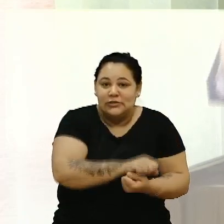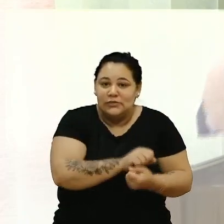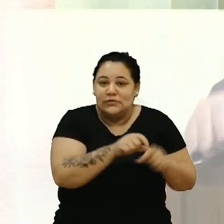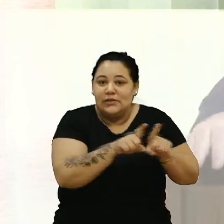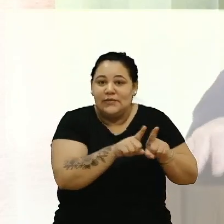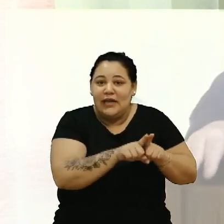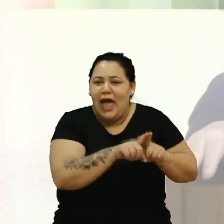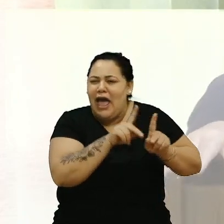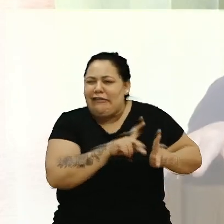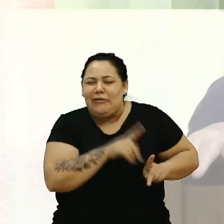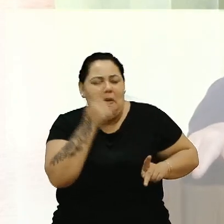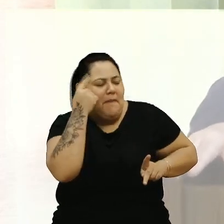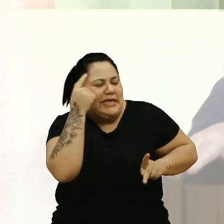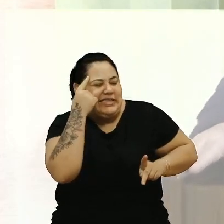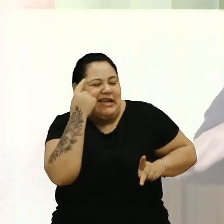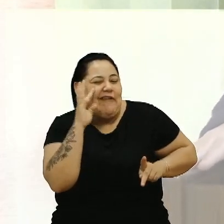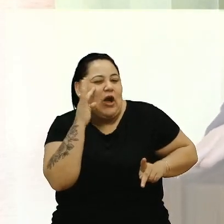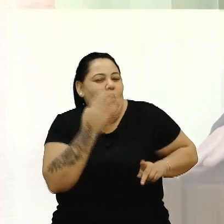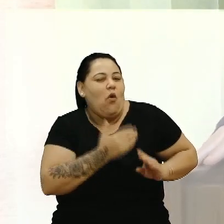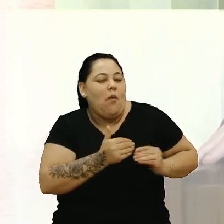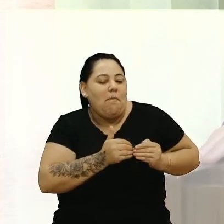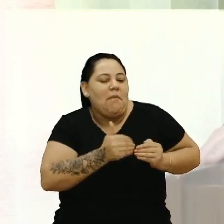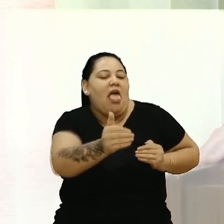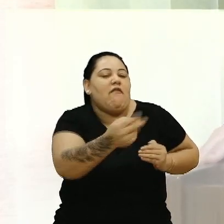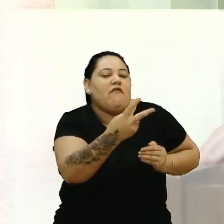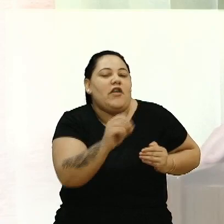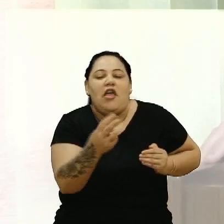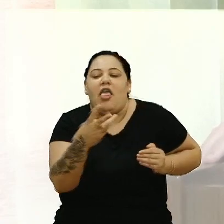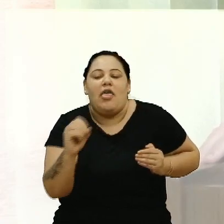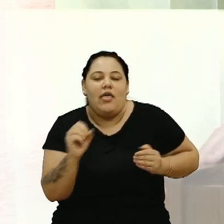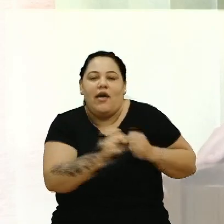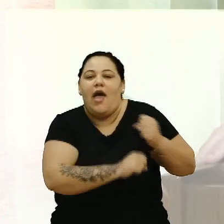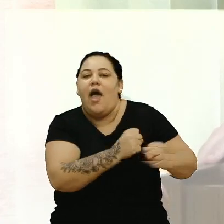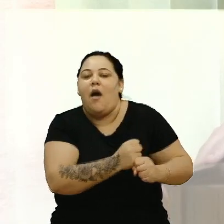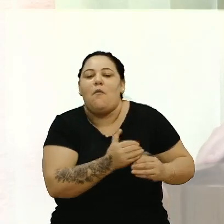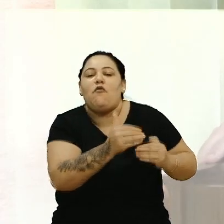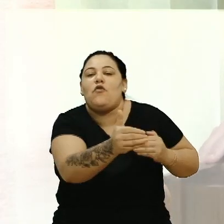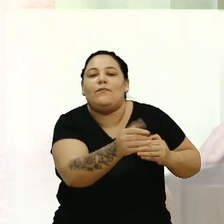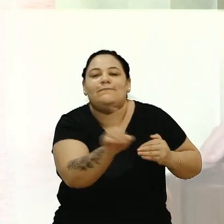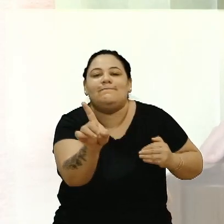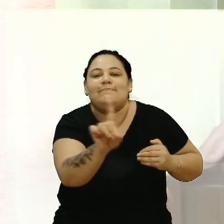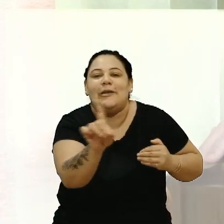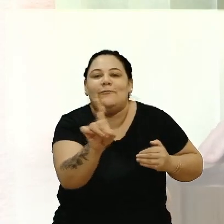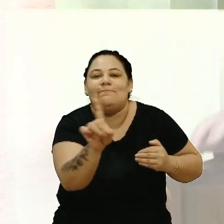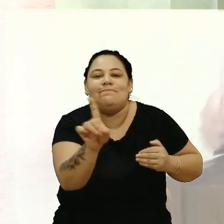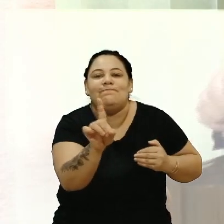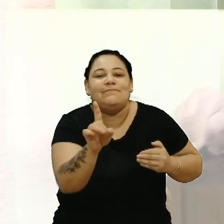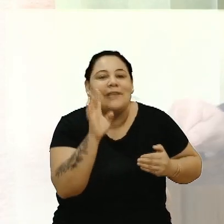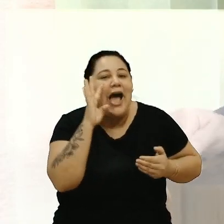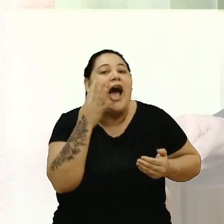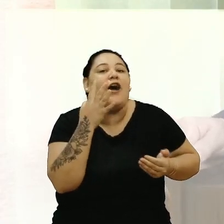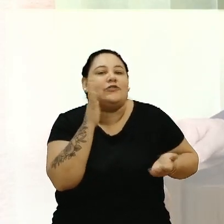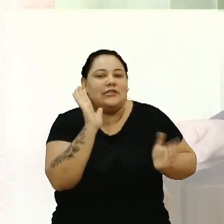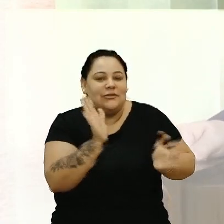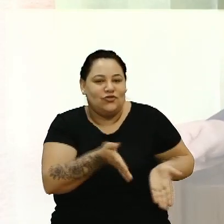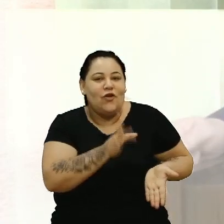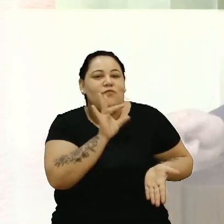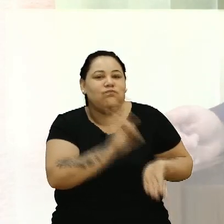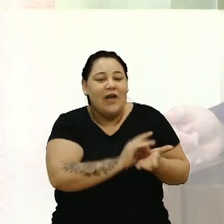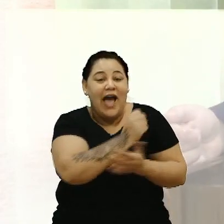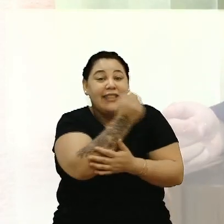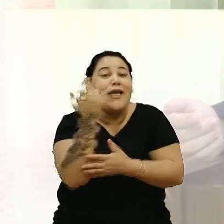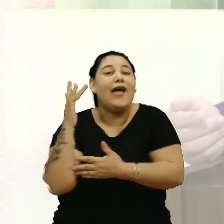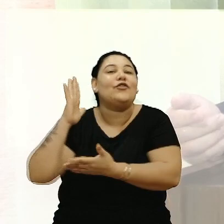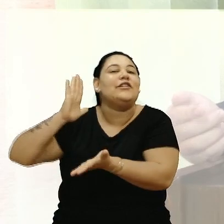20, em 30 anos, está acontecendo agora. A natureza está cobrando uma conta muito pesada da gente, e isso vai ter que